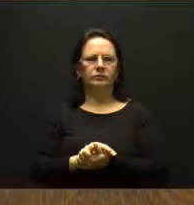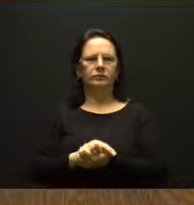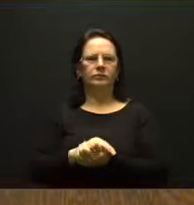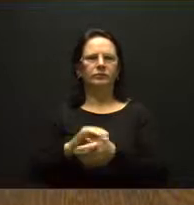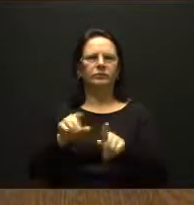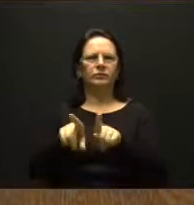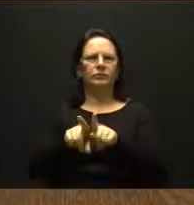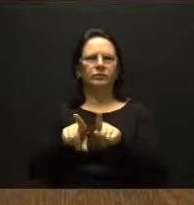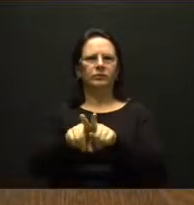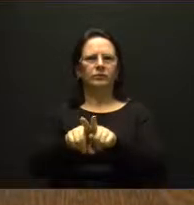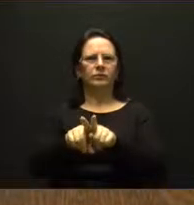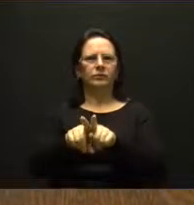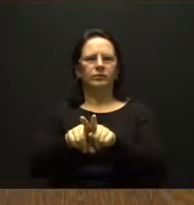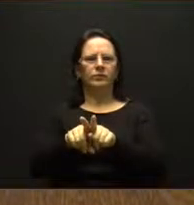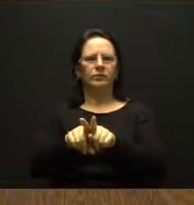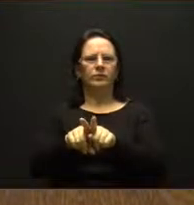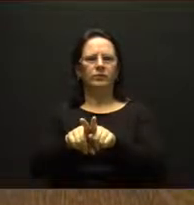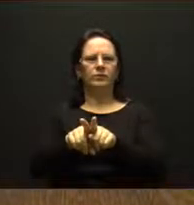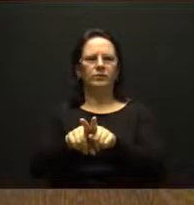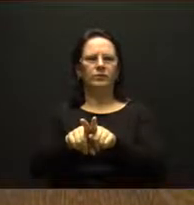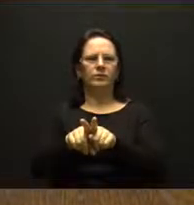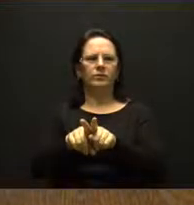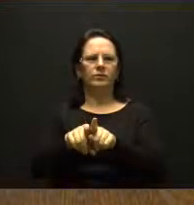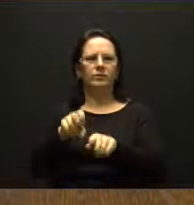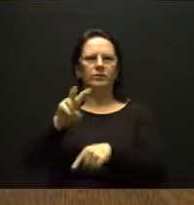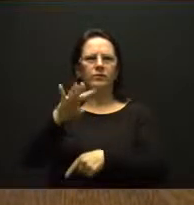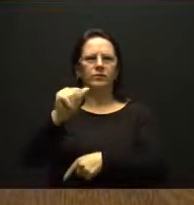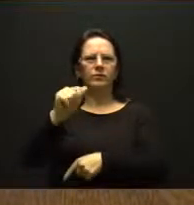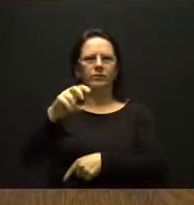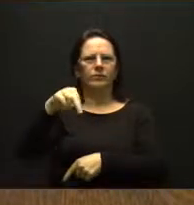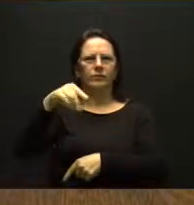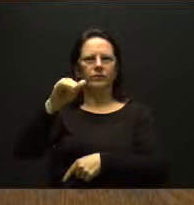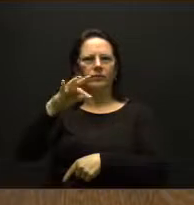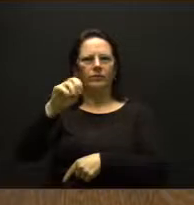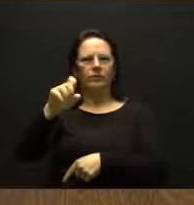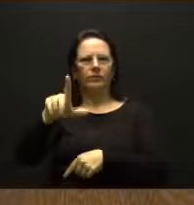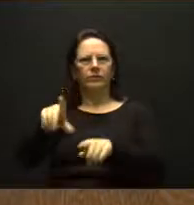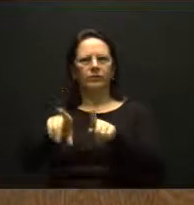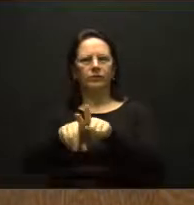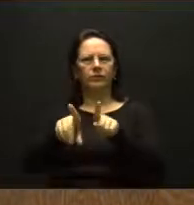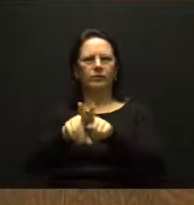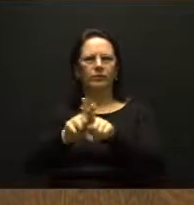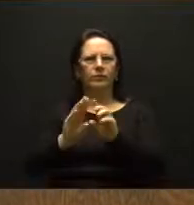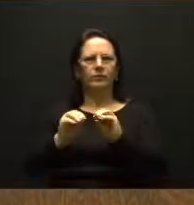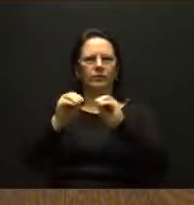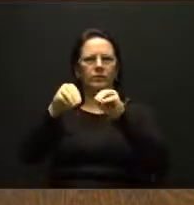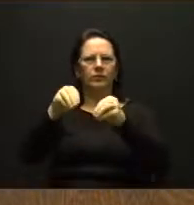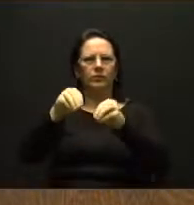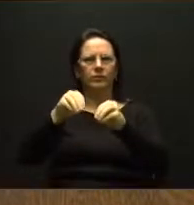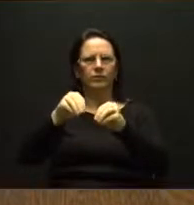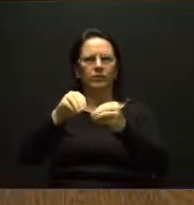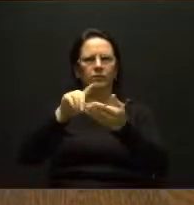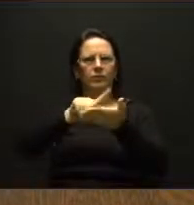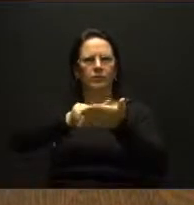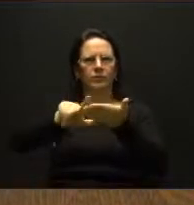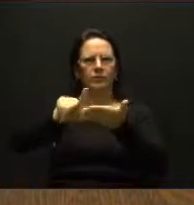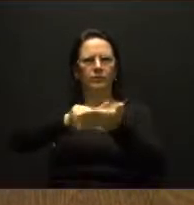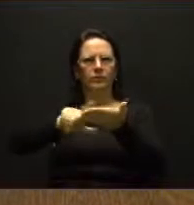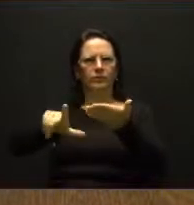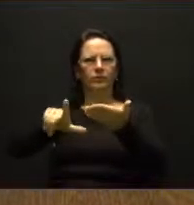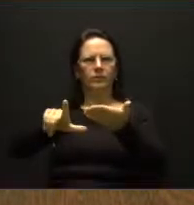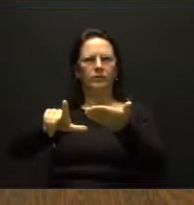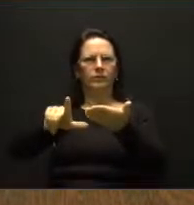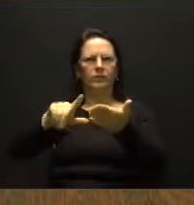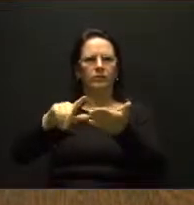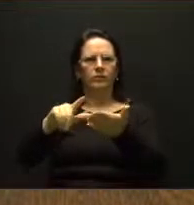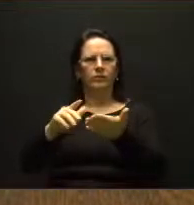26 teve soares campos na vila natal caminho fornecimento de material de limpeza para o meia assis teve soares